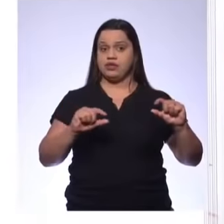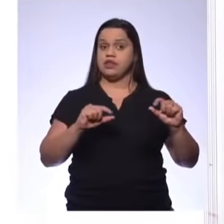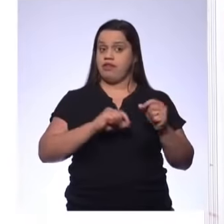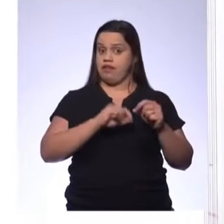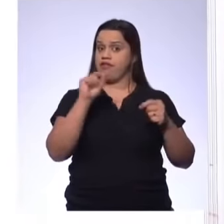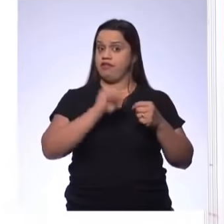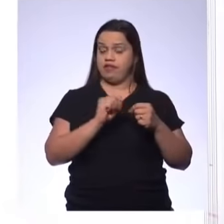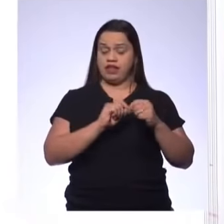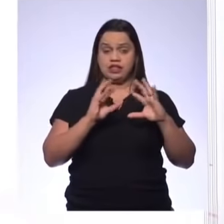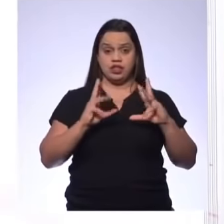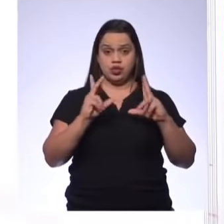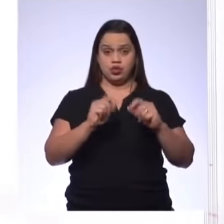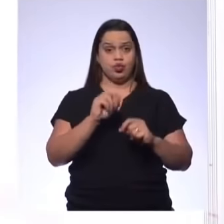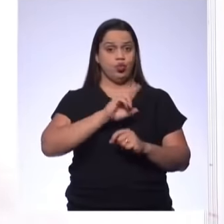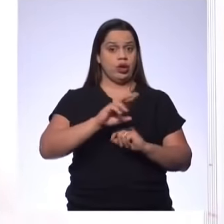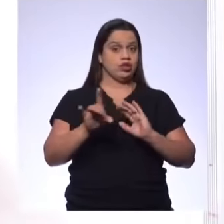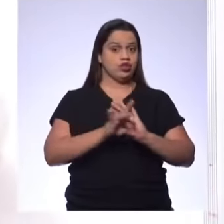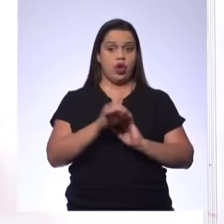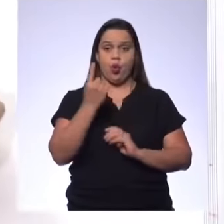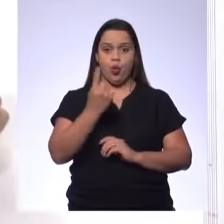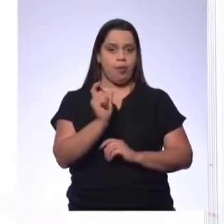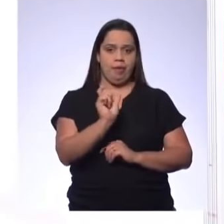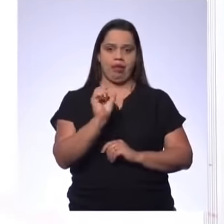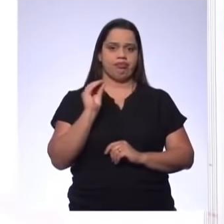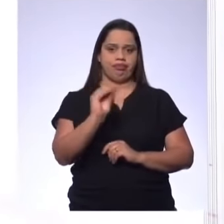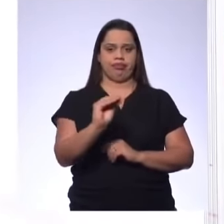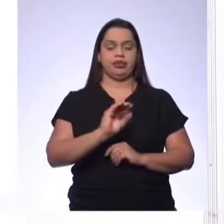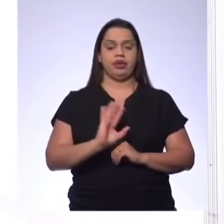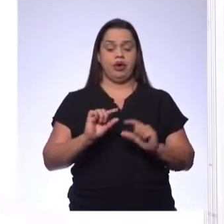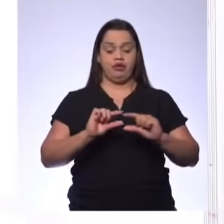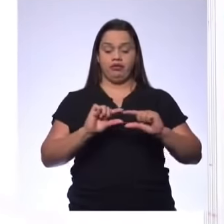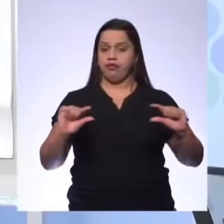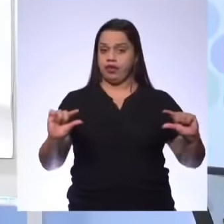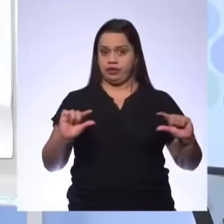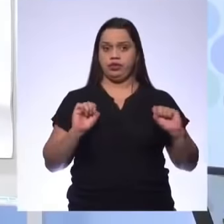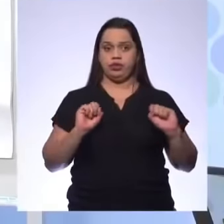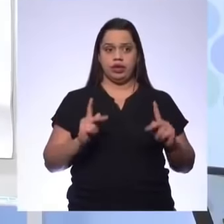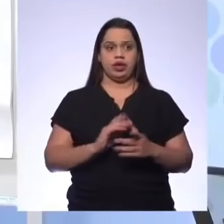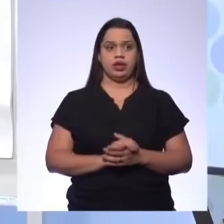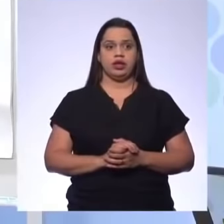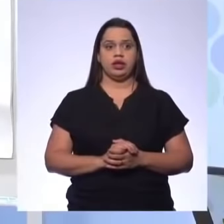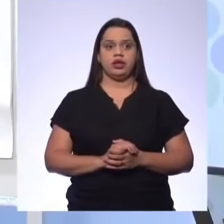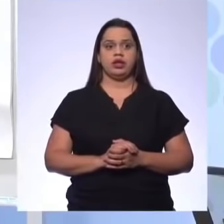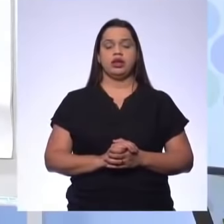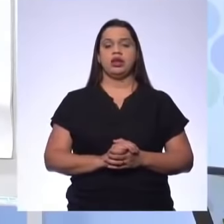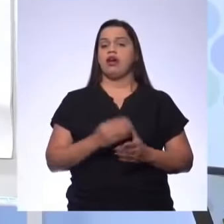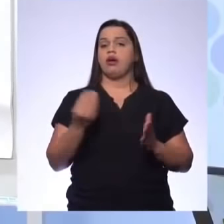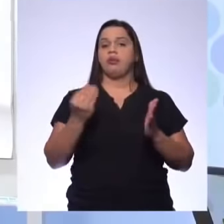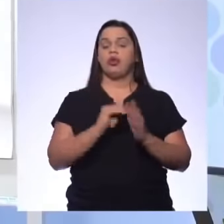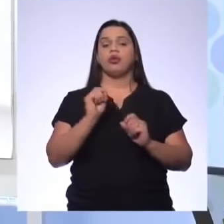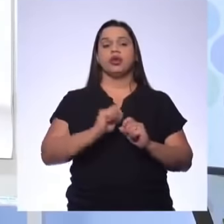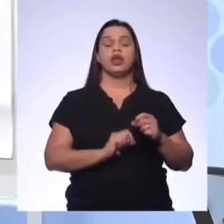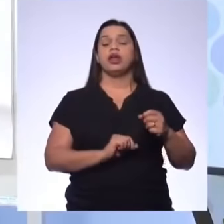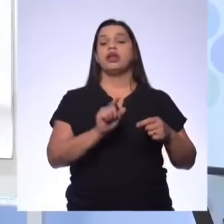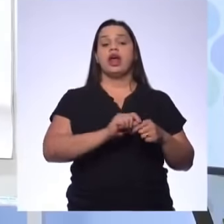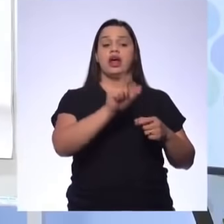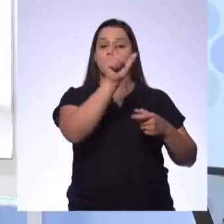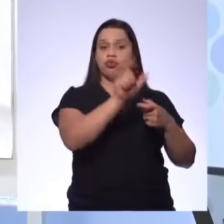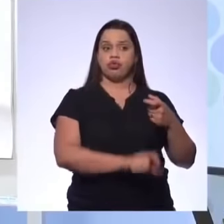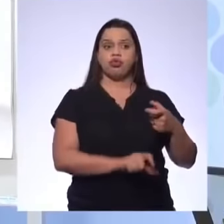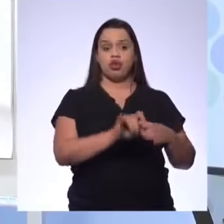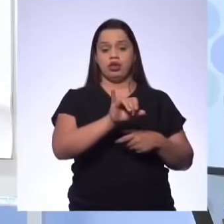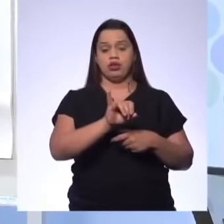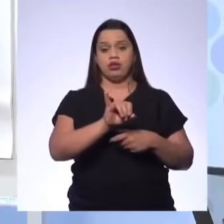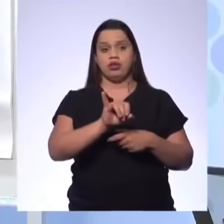lá e vai colocar no 7 tá bom só o que que você vai por gente só o sujeito pai e vai copiar o verbo itally